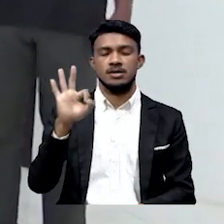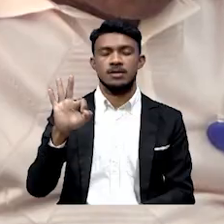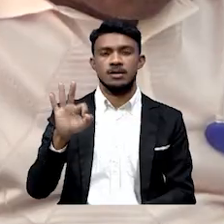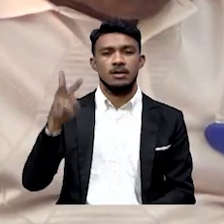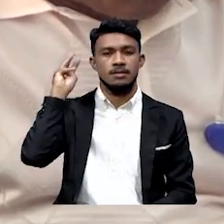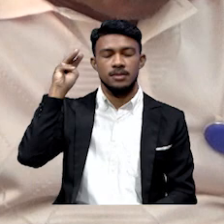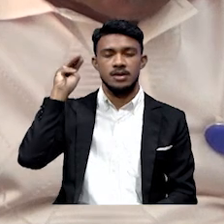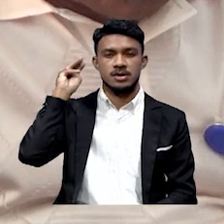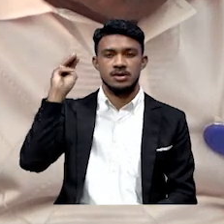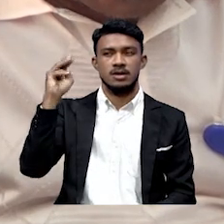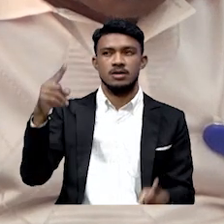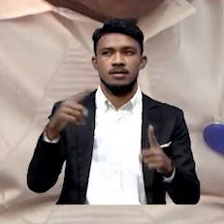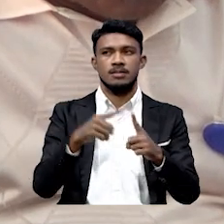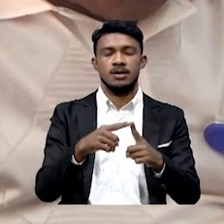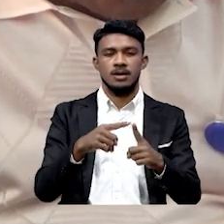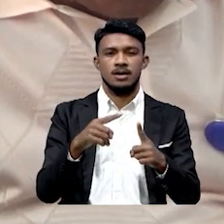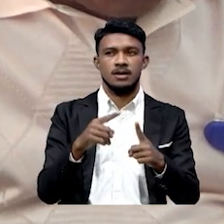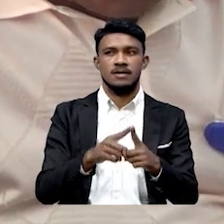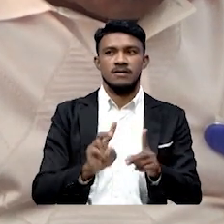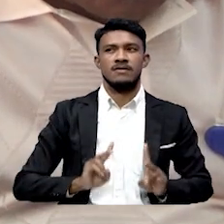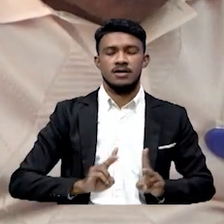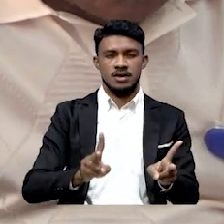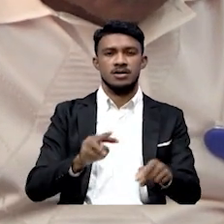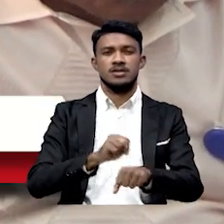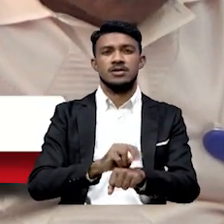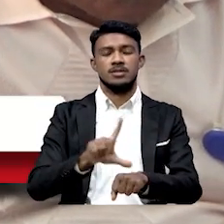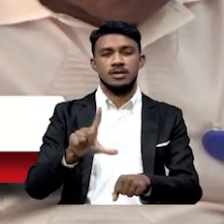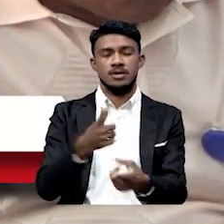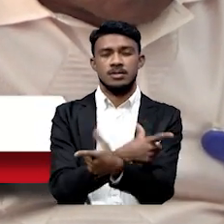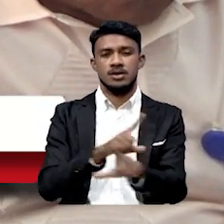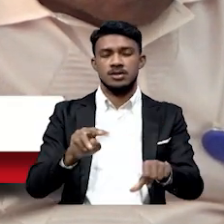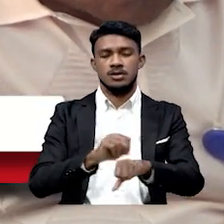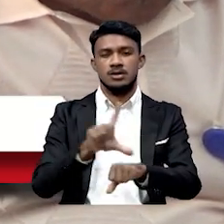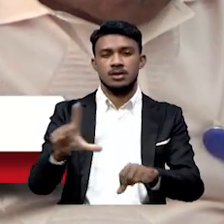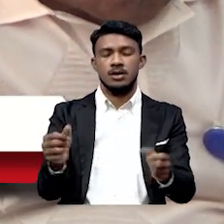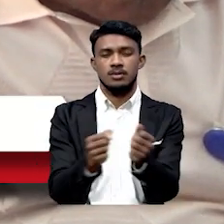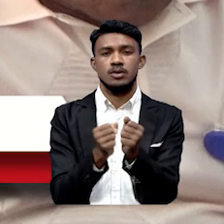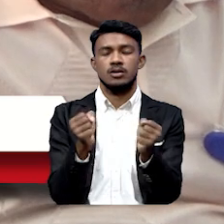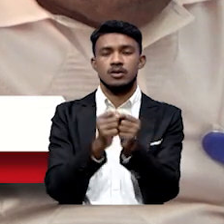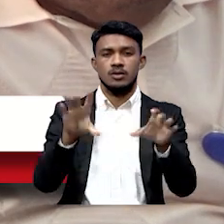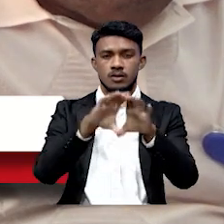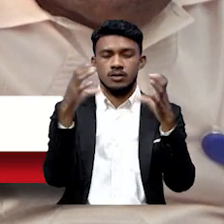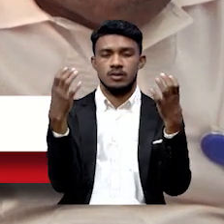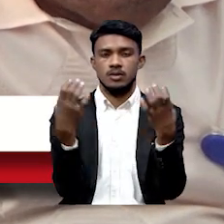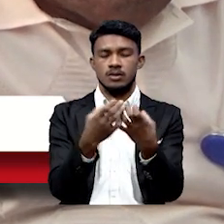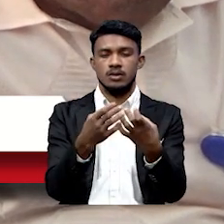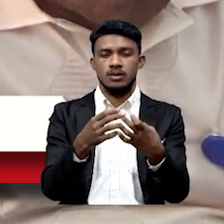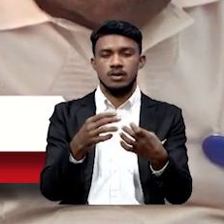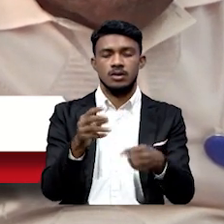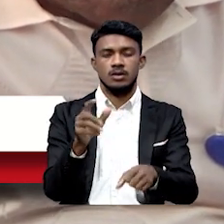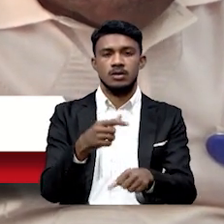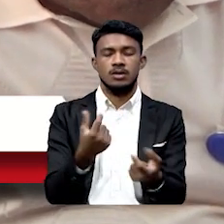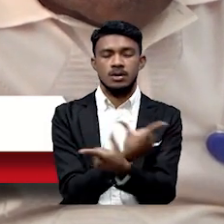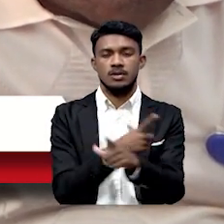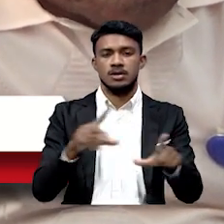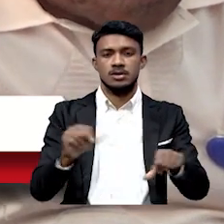Ministério de Assuntos Combatentes da Libertação Nacional. Hamuto com o Conselho de Combatentes da Libertação Nacional, né?